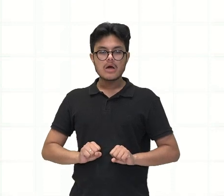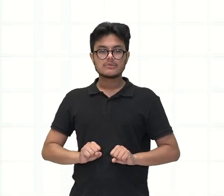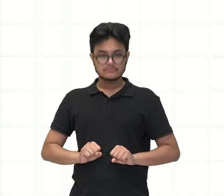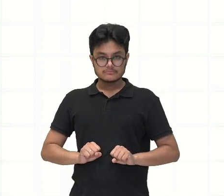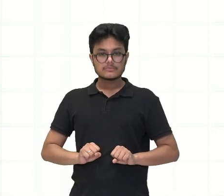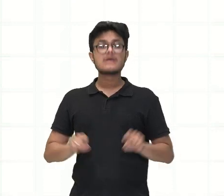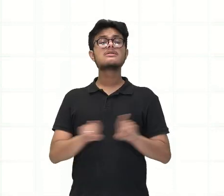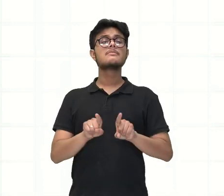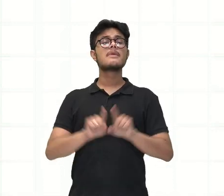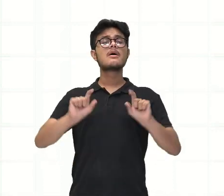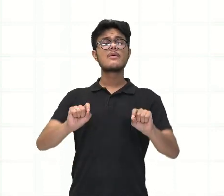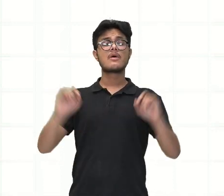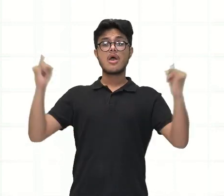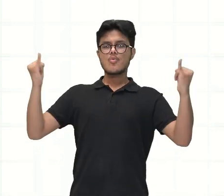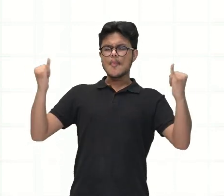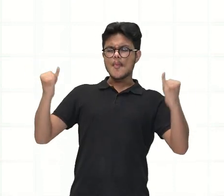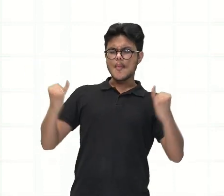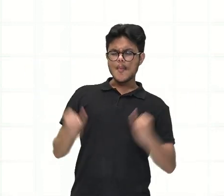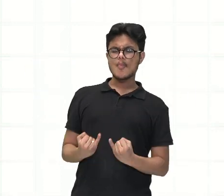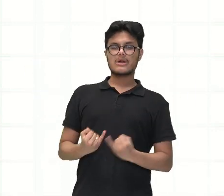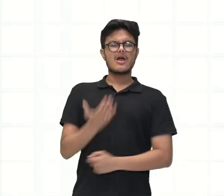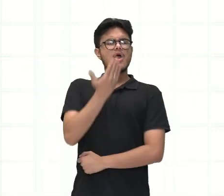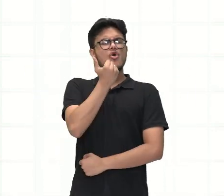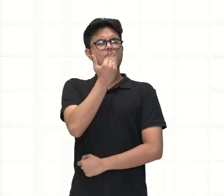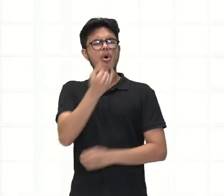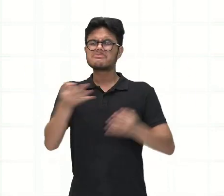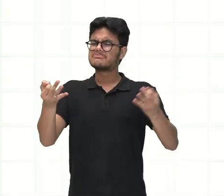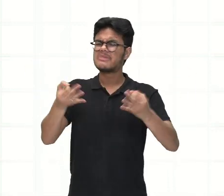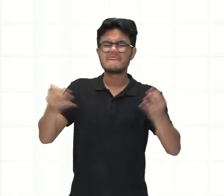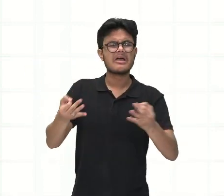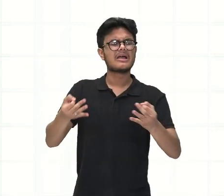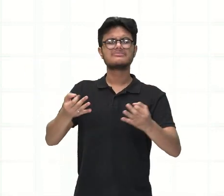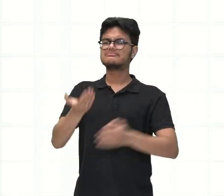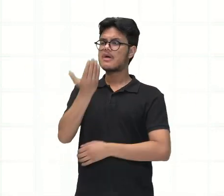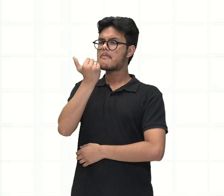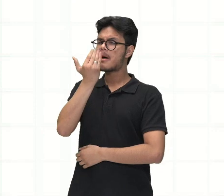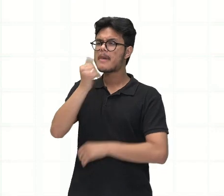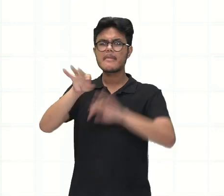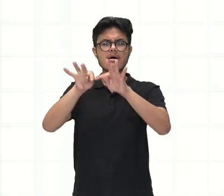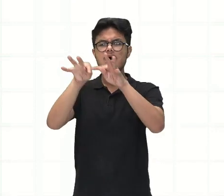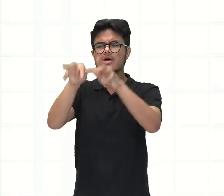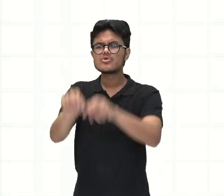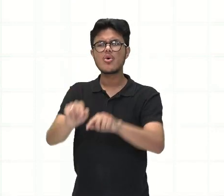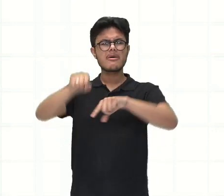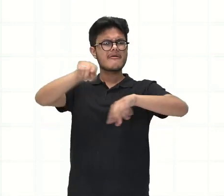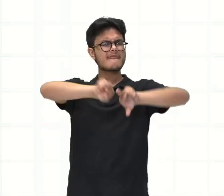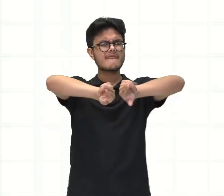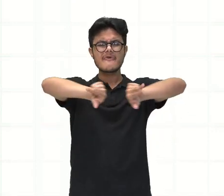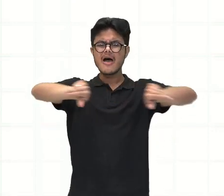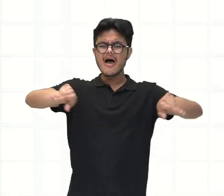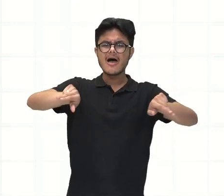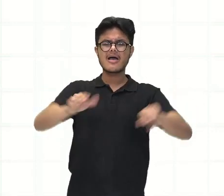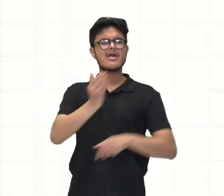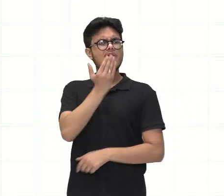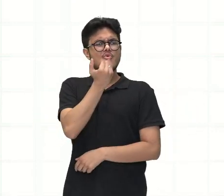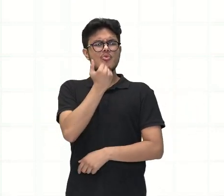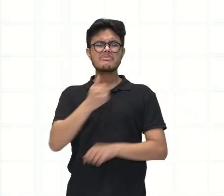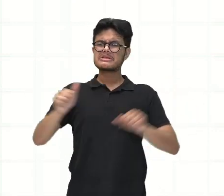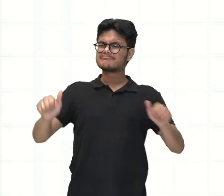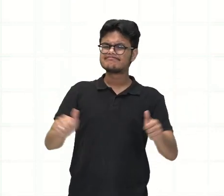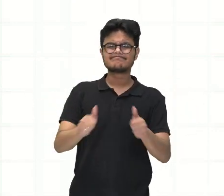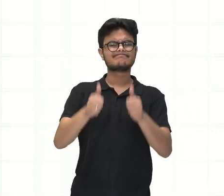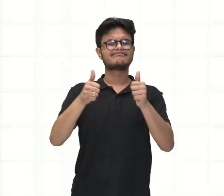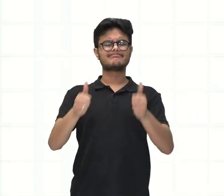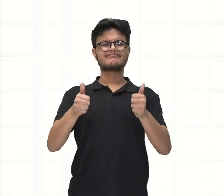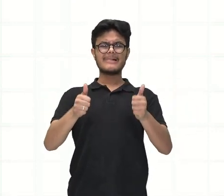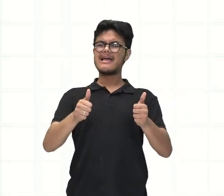ou seja, você se alimenta bem, você ali consome toda uma diversidade de alimentos que